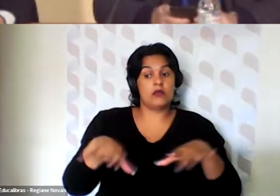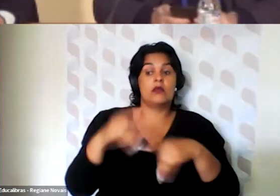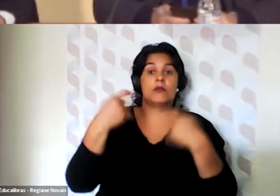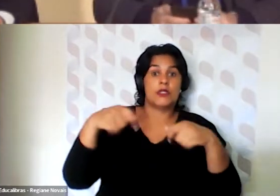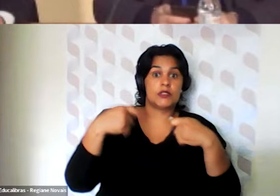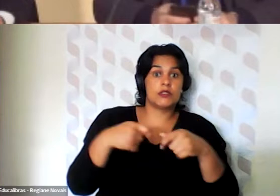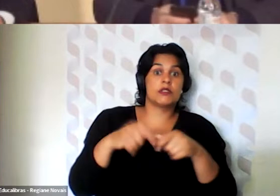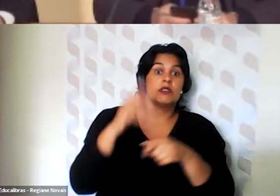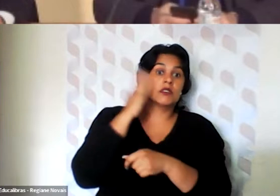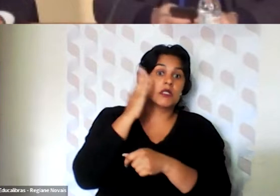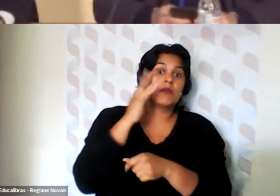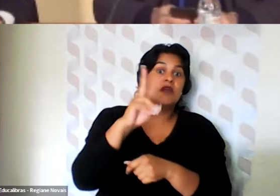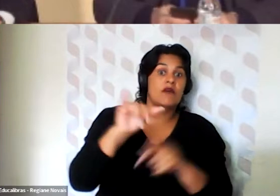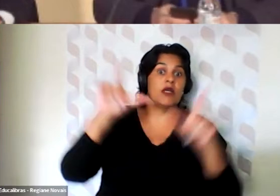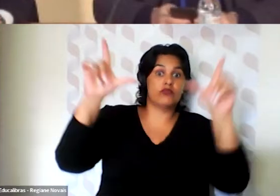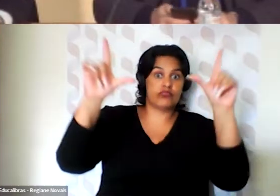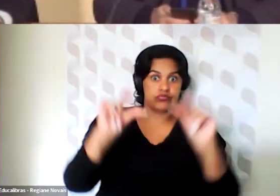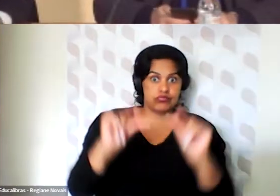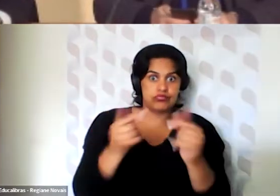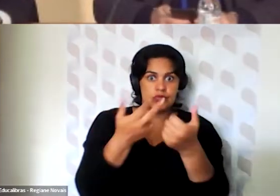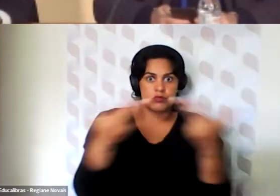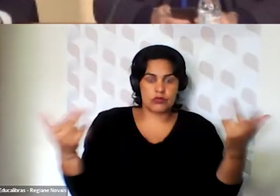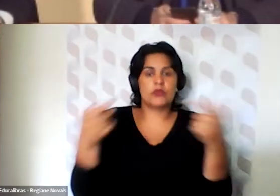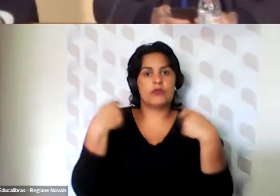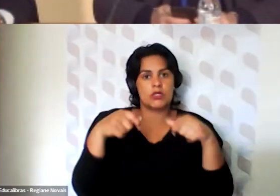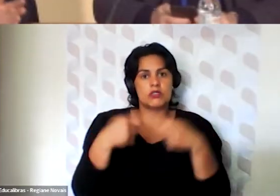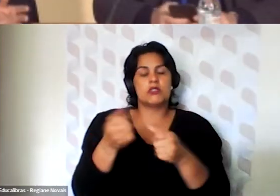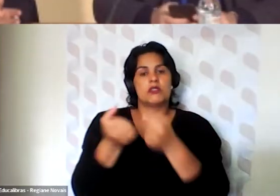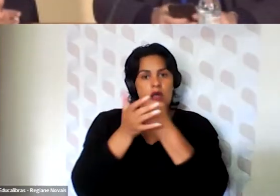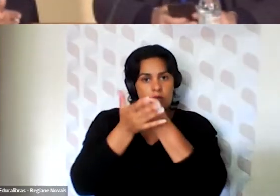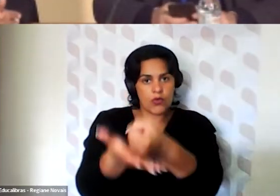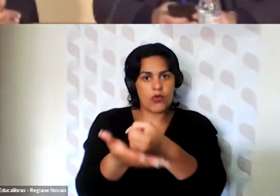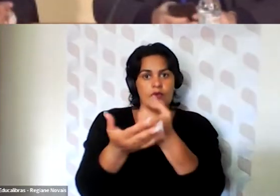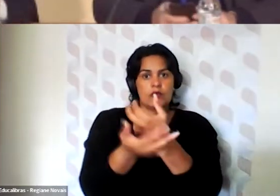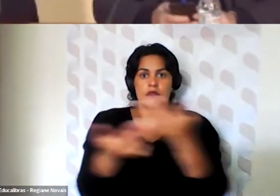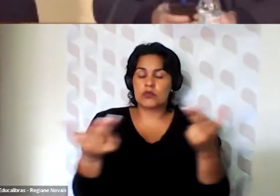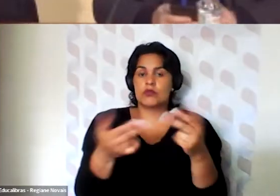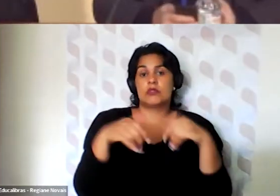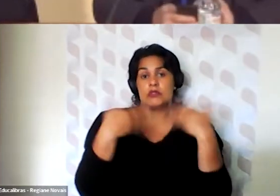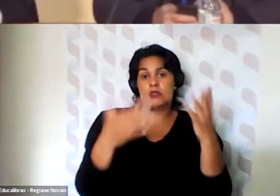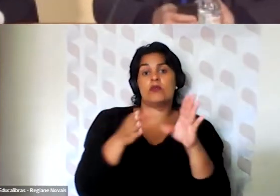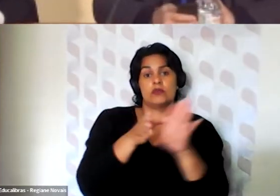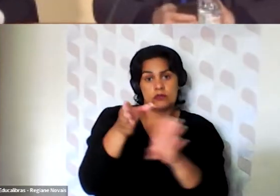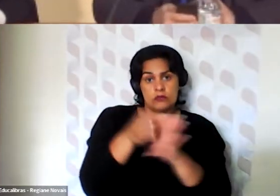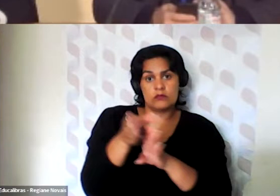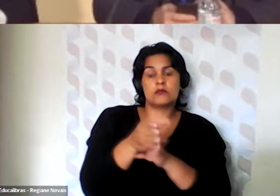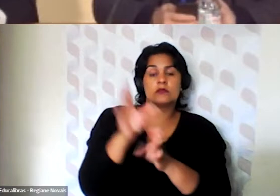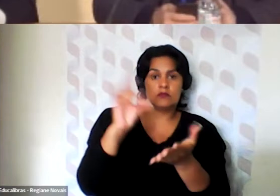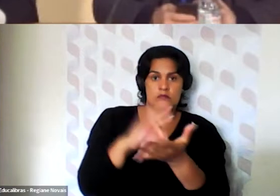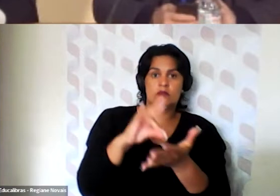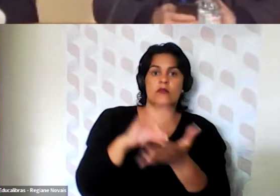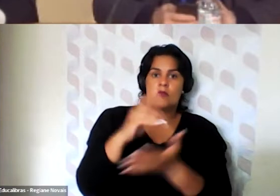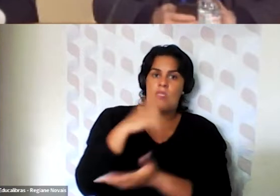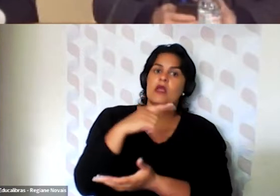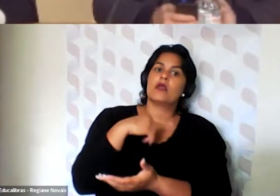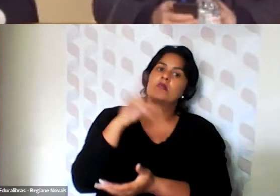ou de educação. Ao contrário, o que a gente mais vê nos reviews da OCDE, até brinco, né? Toda a área da OCDE que faz um review sempre bota assim,